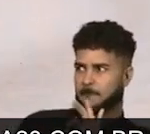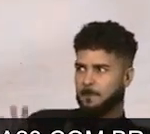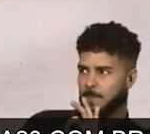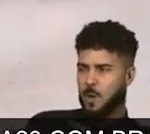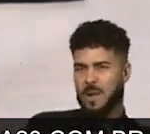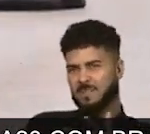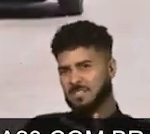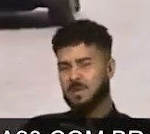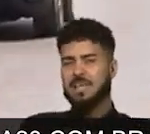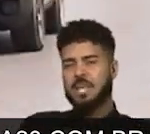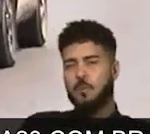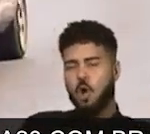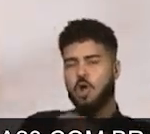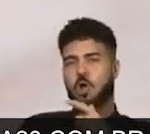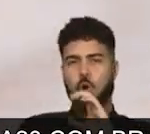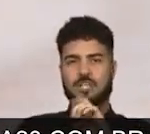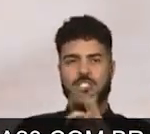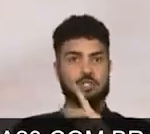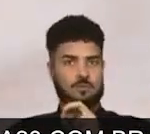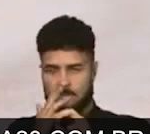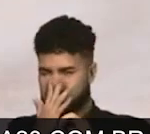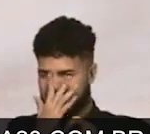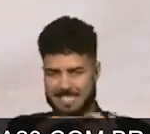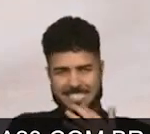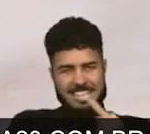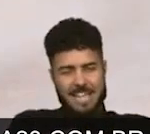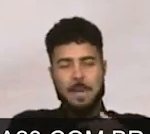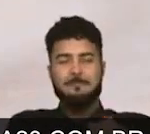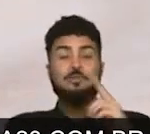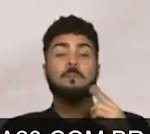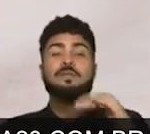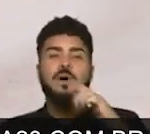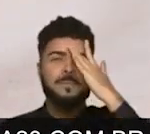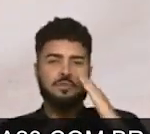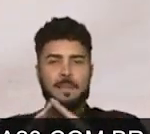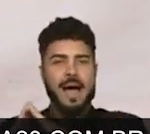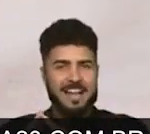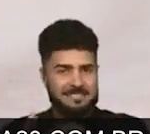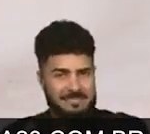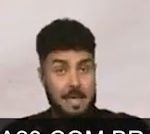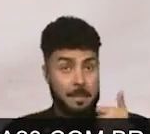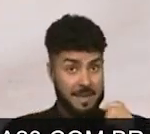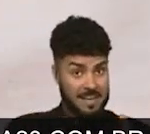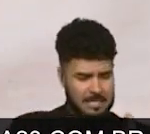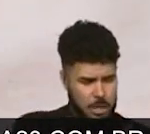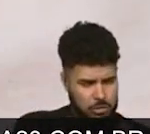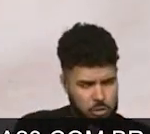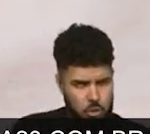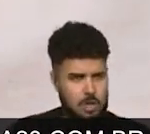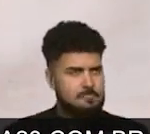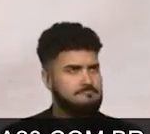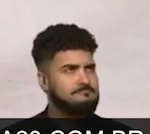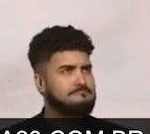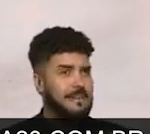público coletivo em cidades com mais de 1 milhão de habitantes. Na primeira fase, serão elaborados estudos em 21 regiões.